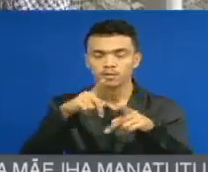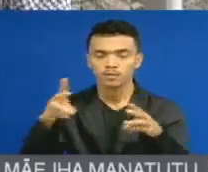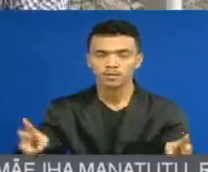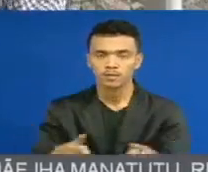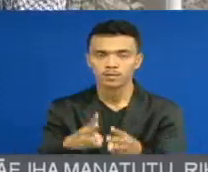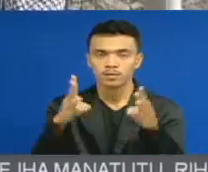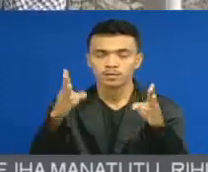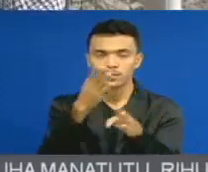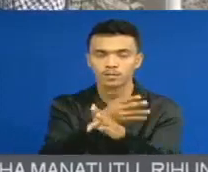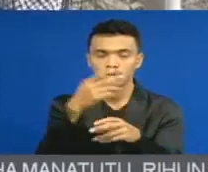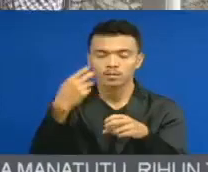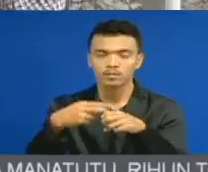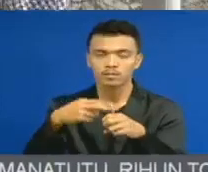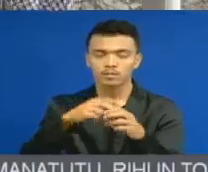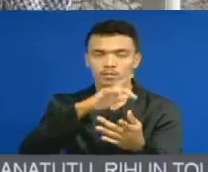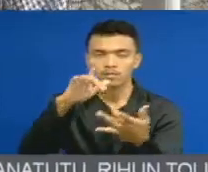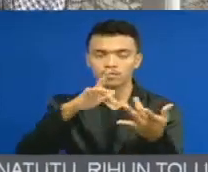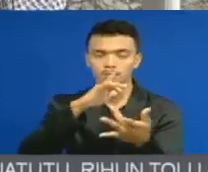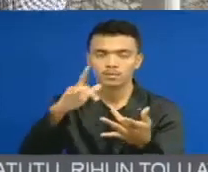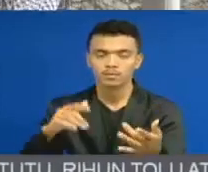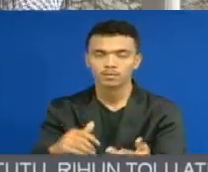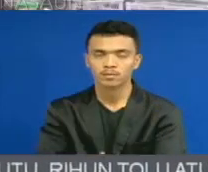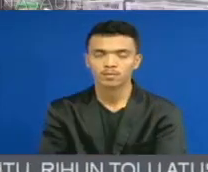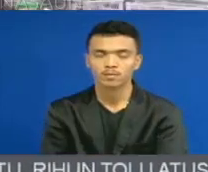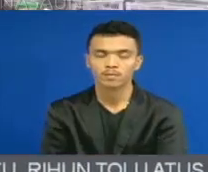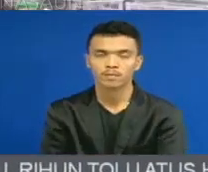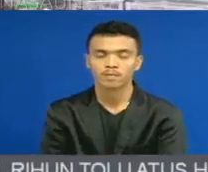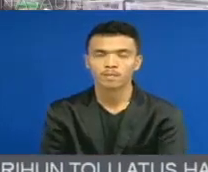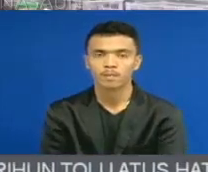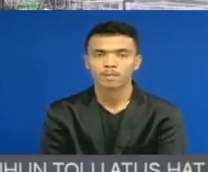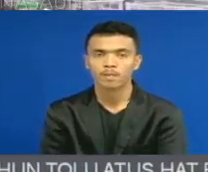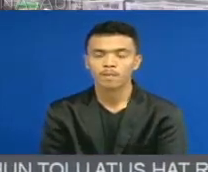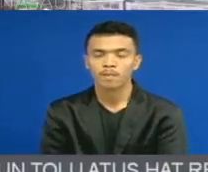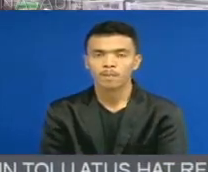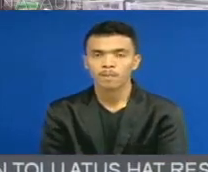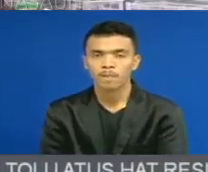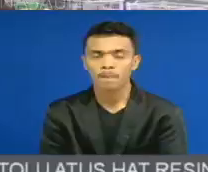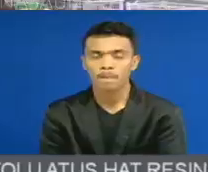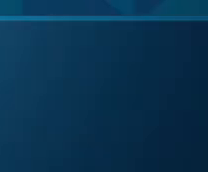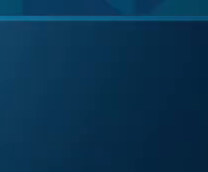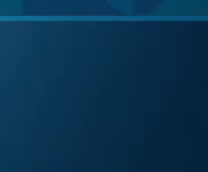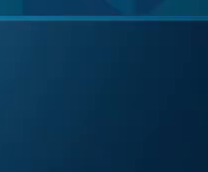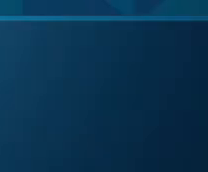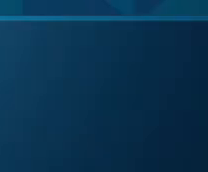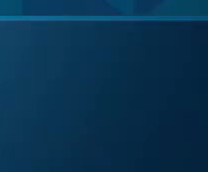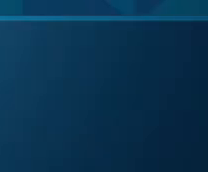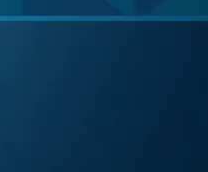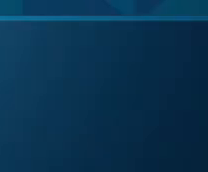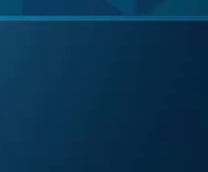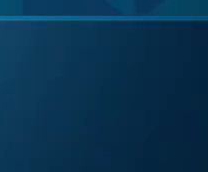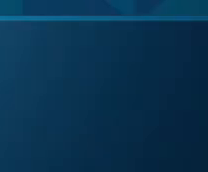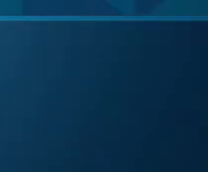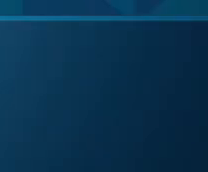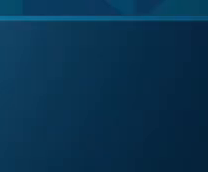nining prejudica ba circulasaun roda viario. Manatuto Franz da Costa Ximenez ba RTTL. Atu